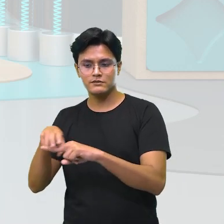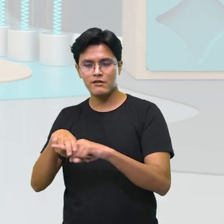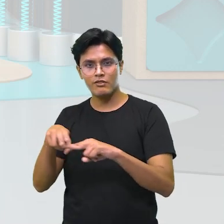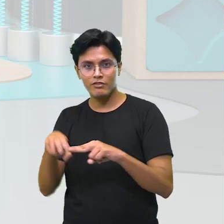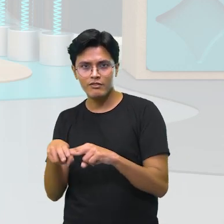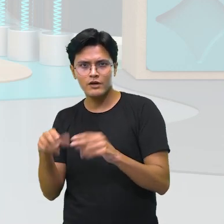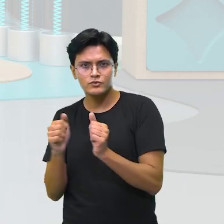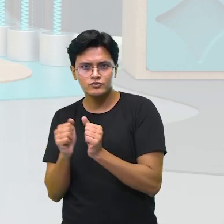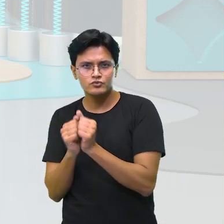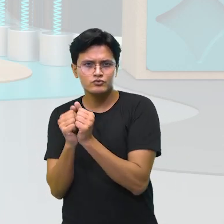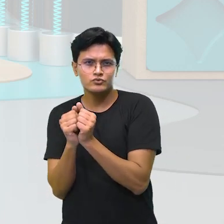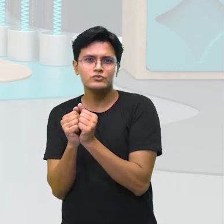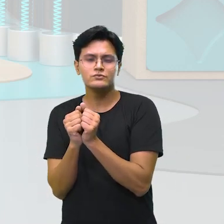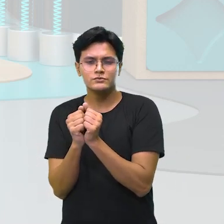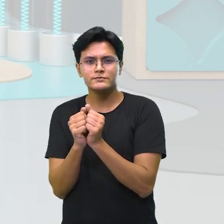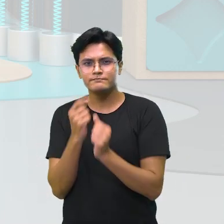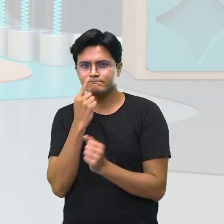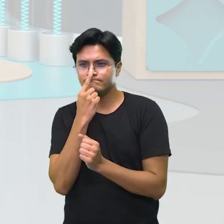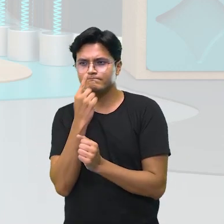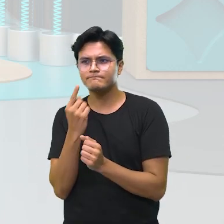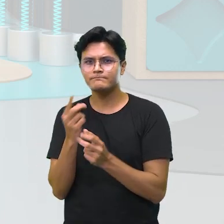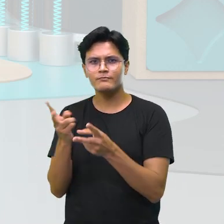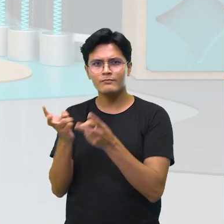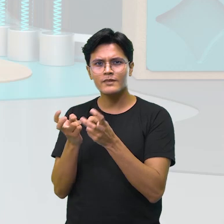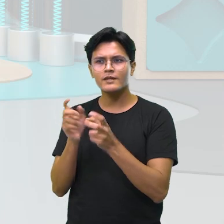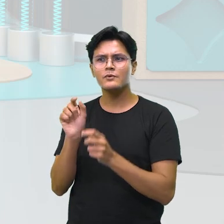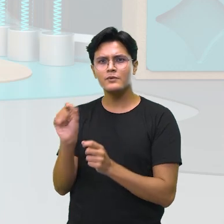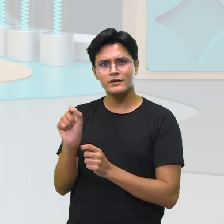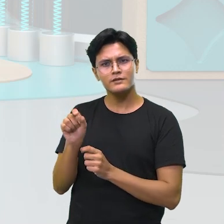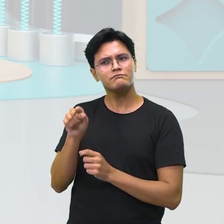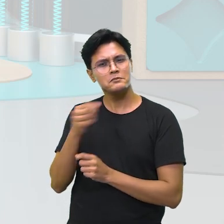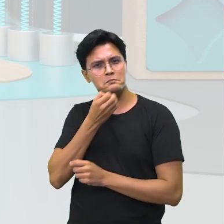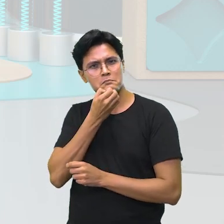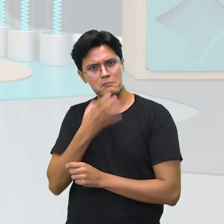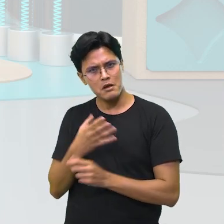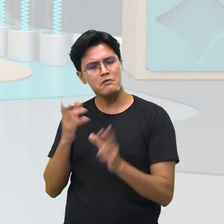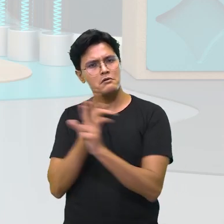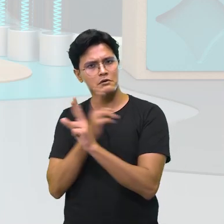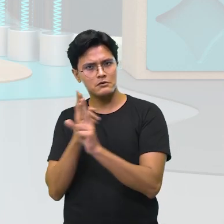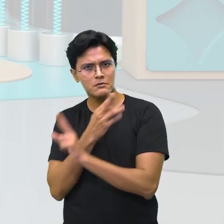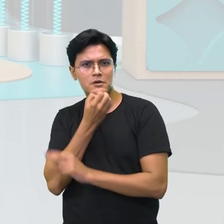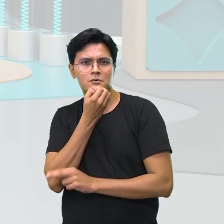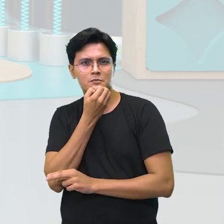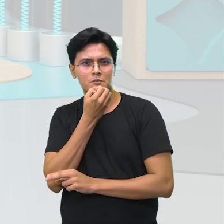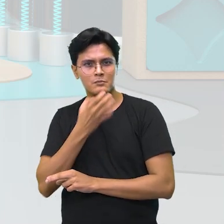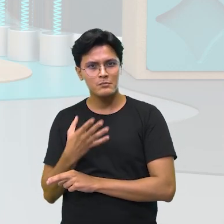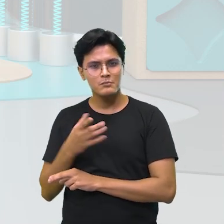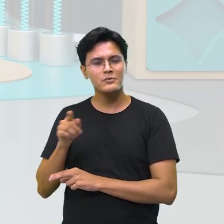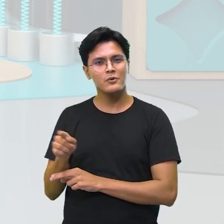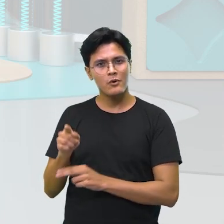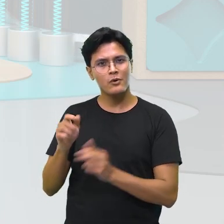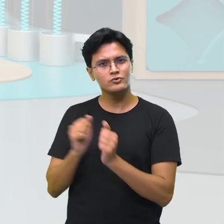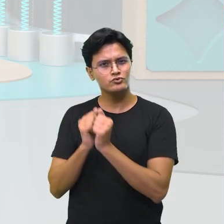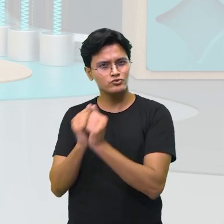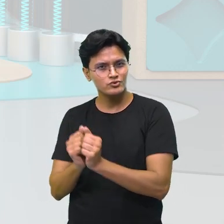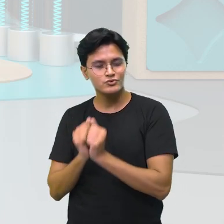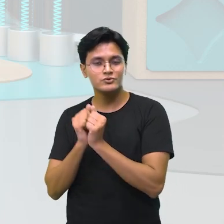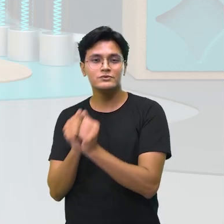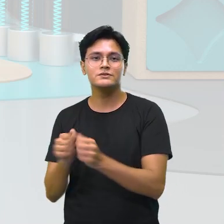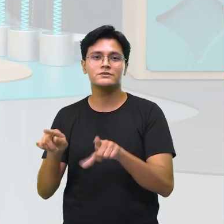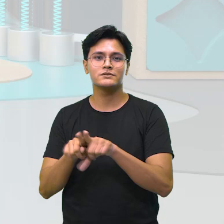juntinhos, se eles estão bem juntinhos, eu já conseguiria dizer o quê? Que estão bem. Ah, eles estão de boa, fazendo companhia e